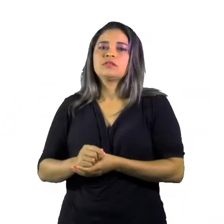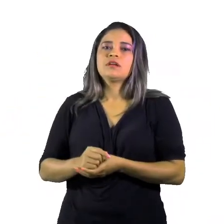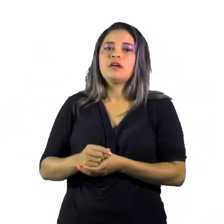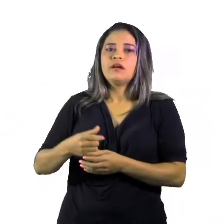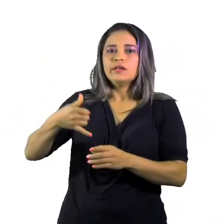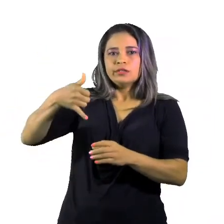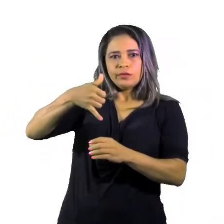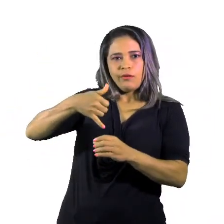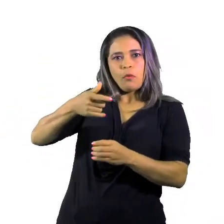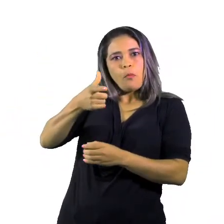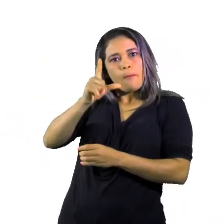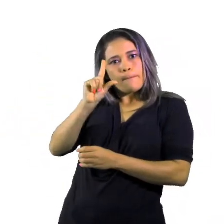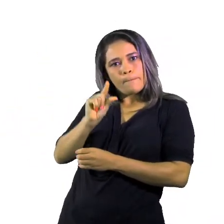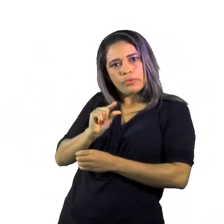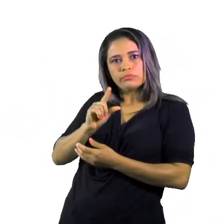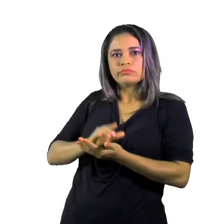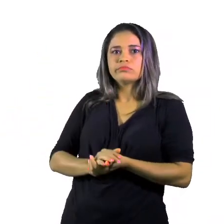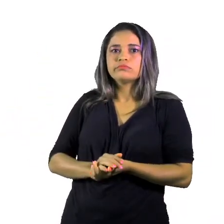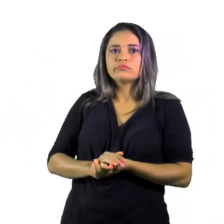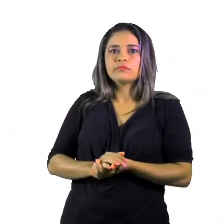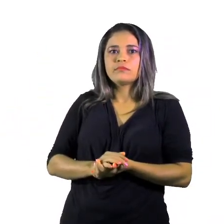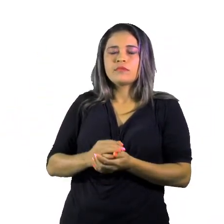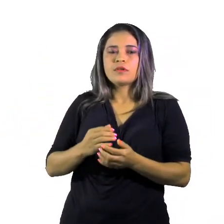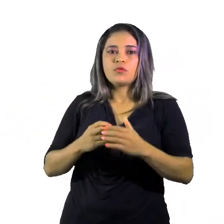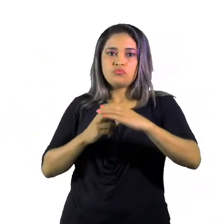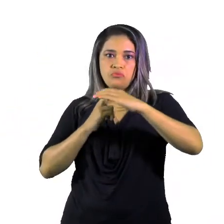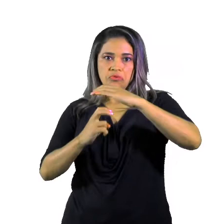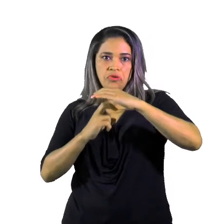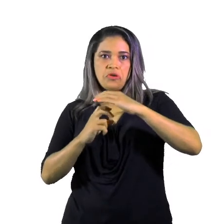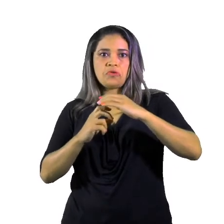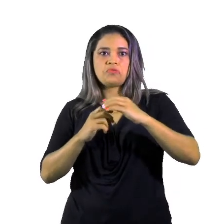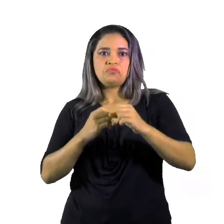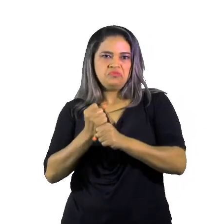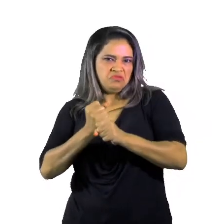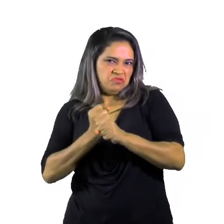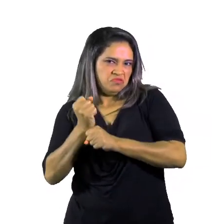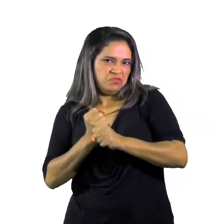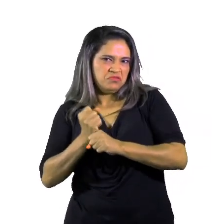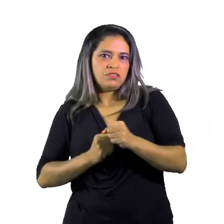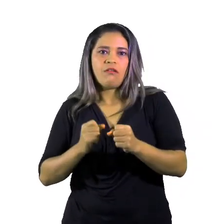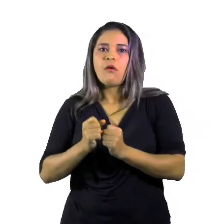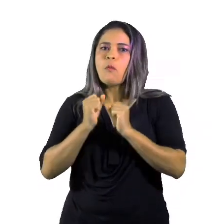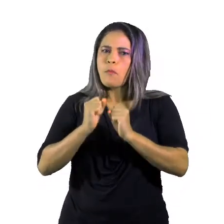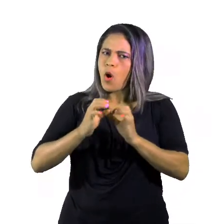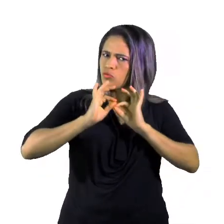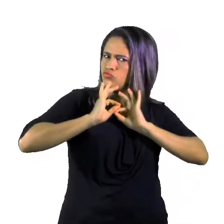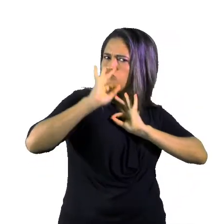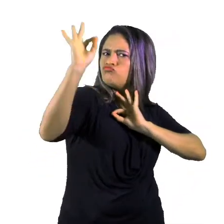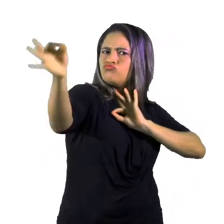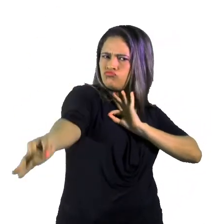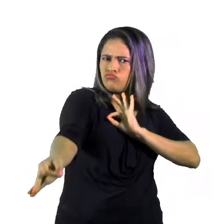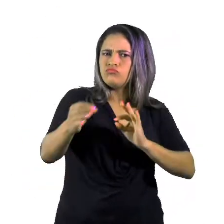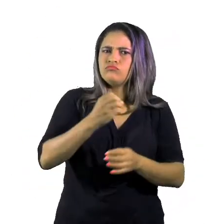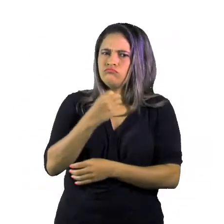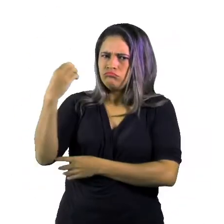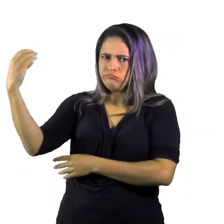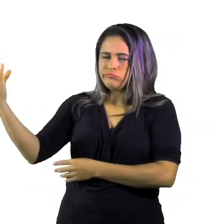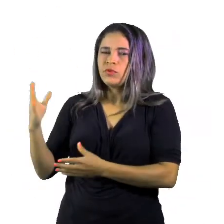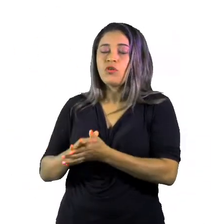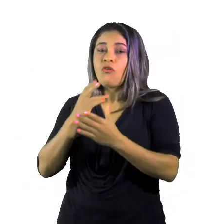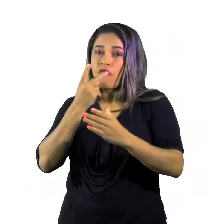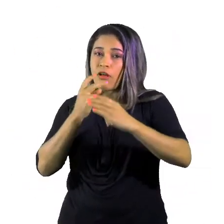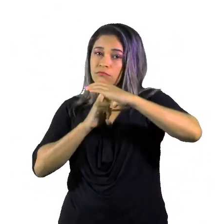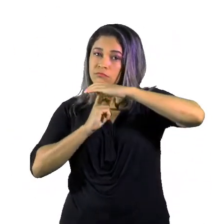fóssil, longa vida dos veículos e indicado para longas distâncias. Quando eu falo de ferrovia,